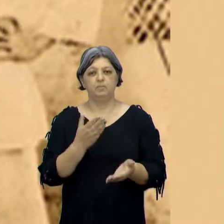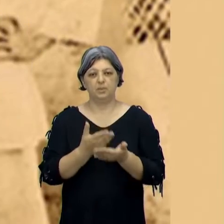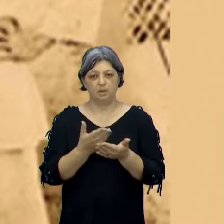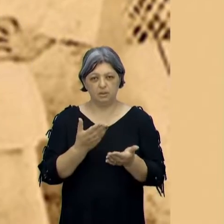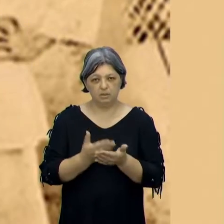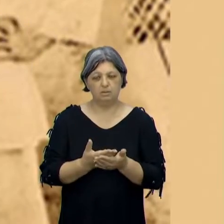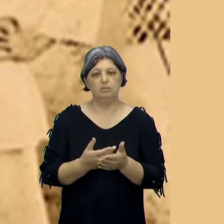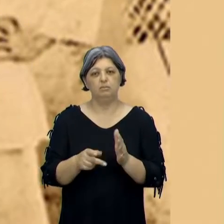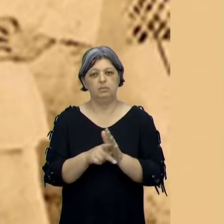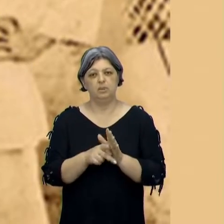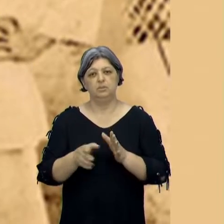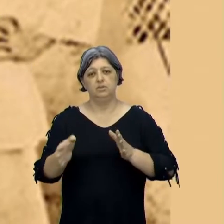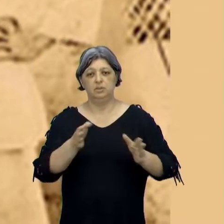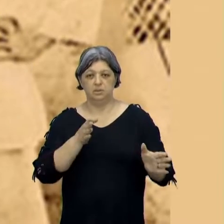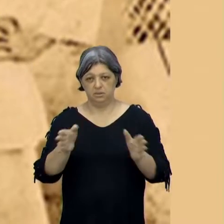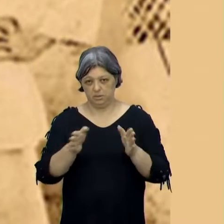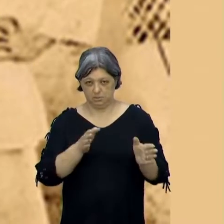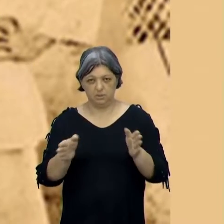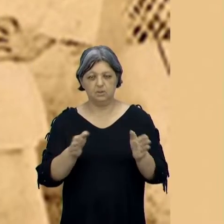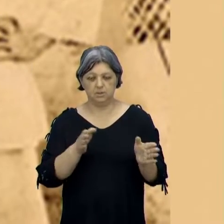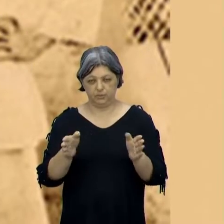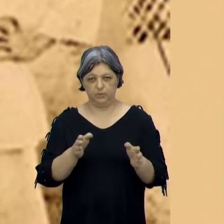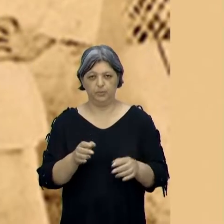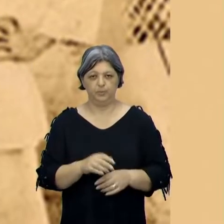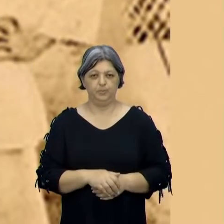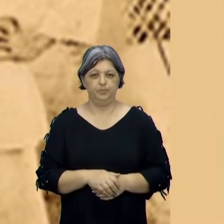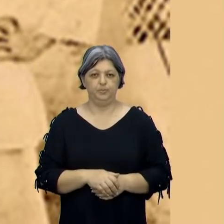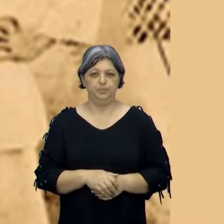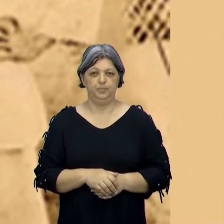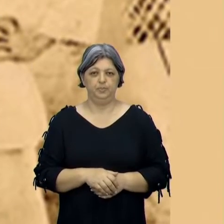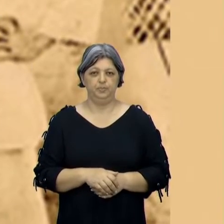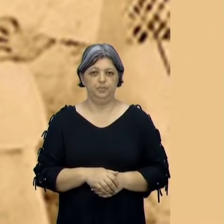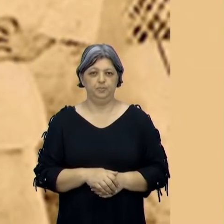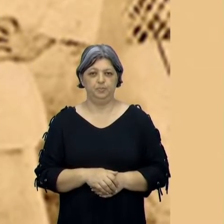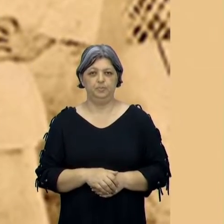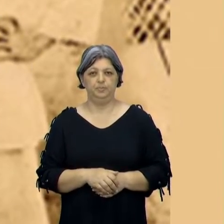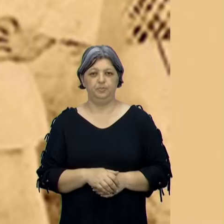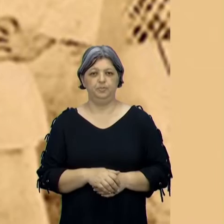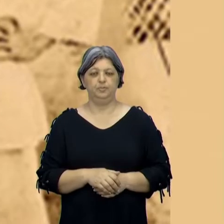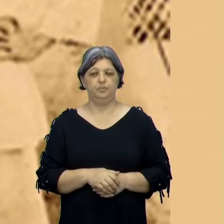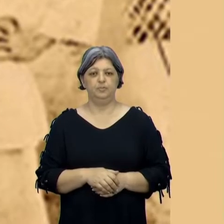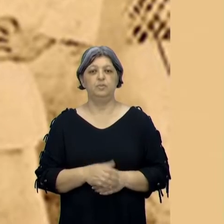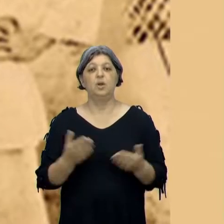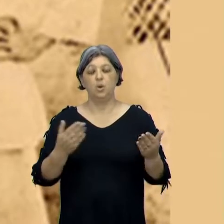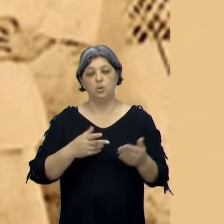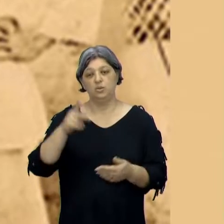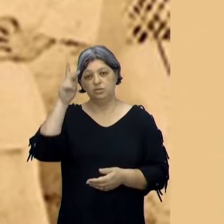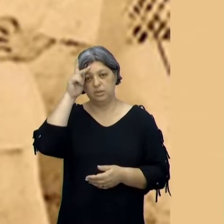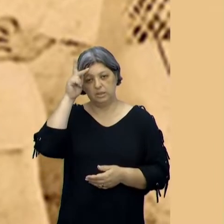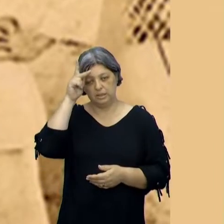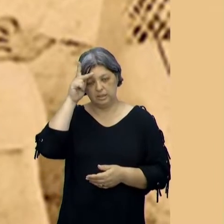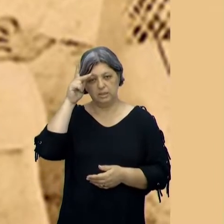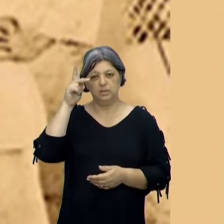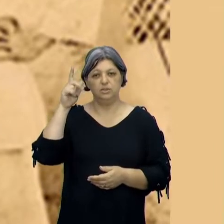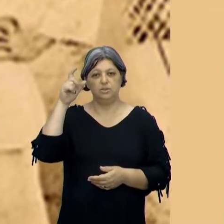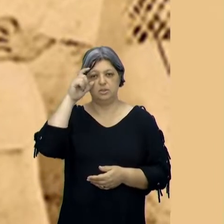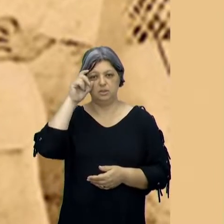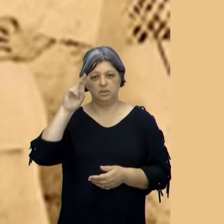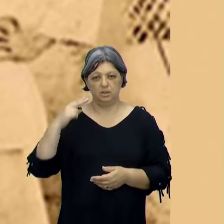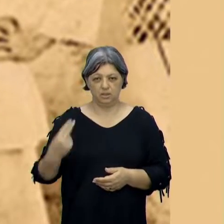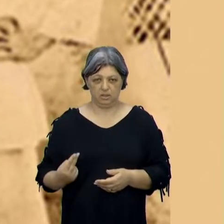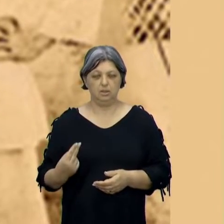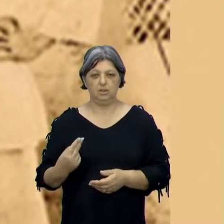mais abrangente, com certeza muito mais acessível. Hoje a gente está com a Kátia e a Natália, né, que estão